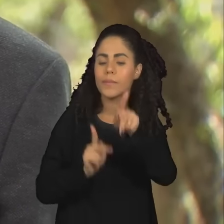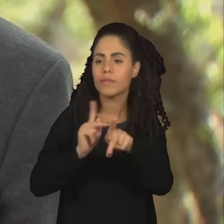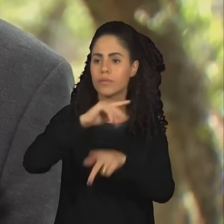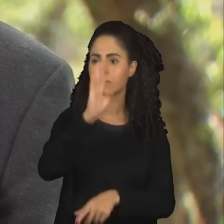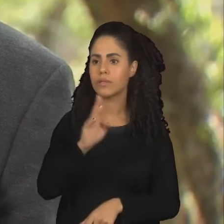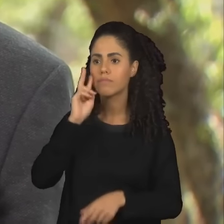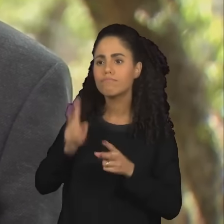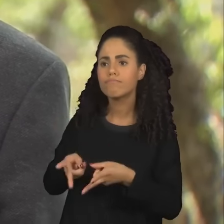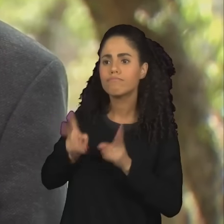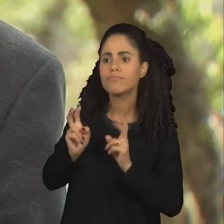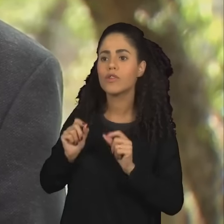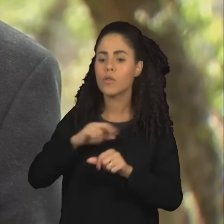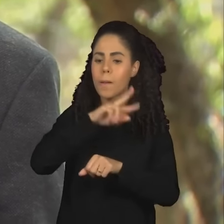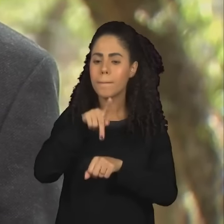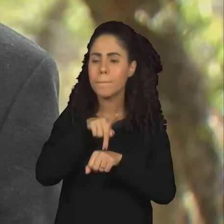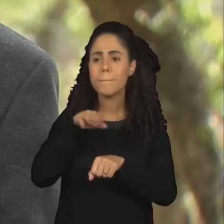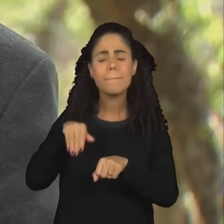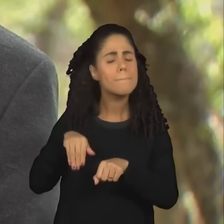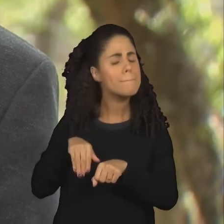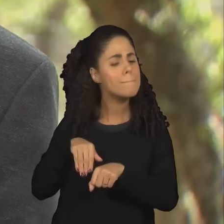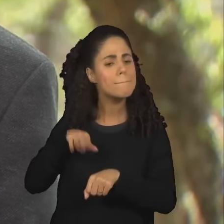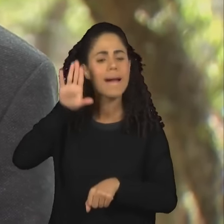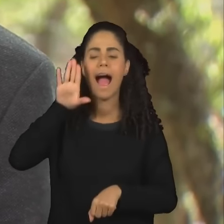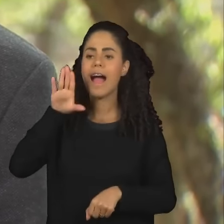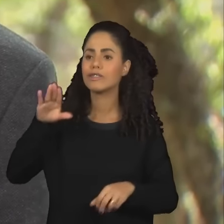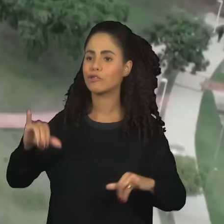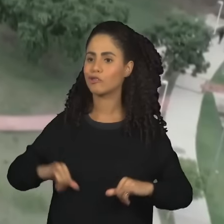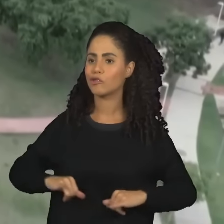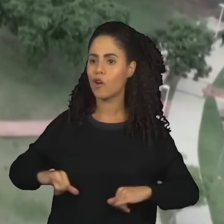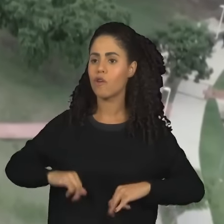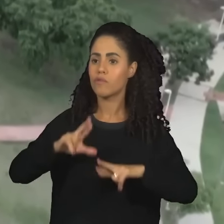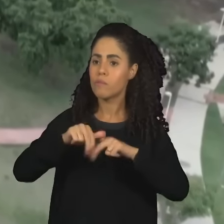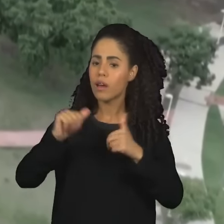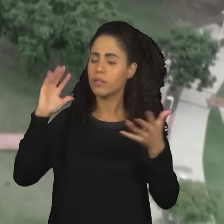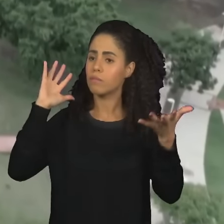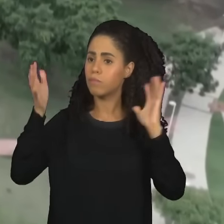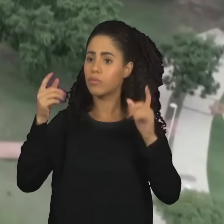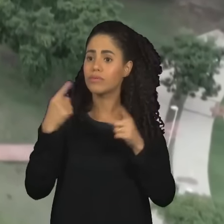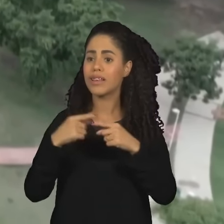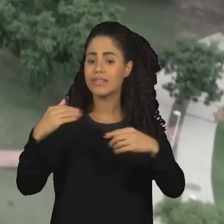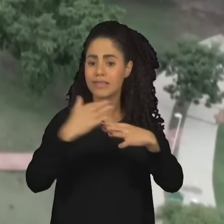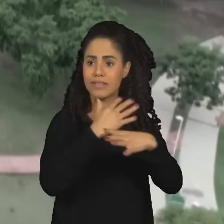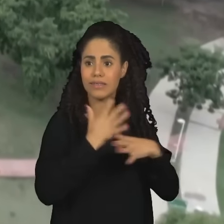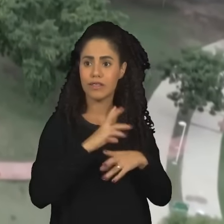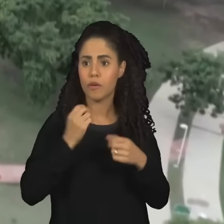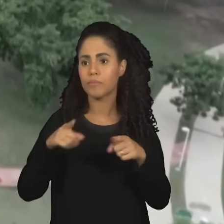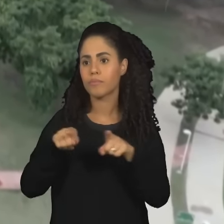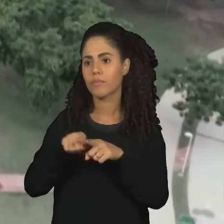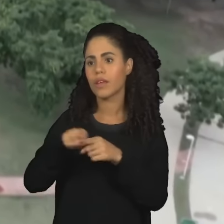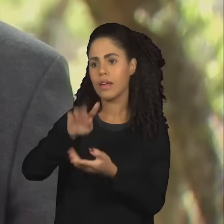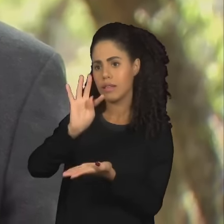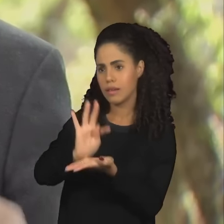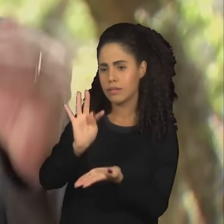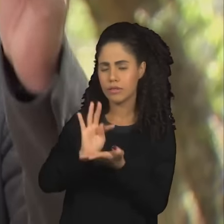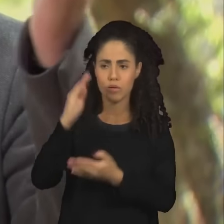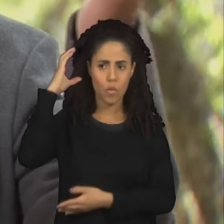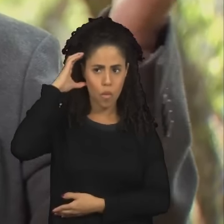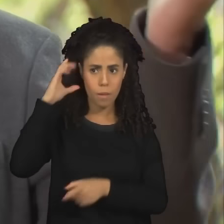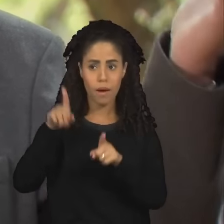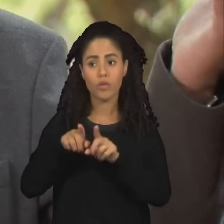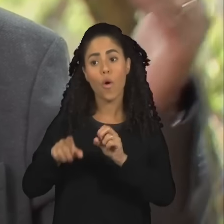é um dos países mais vulneráveis às mudanças climáticas. Tem várias cidades brasileiras, como Teresina e Cuiabá,